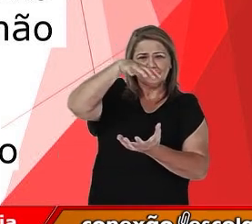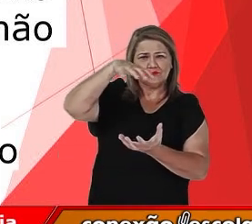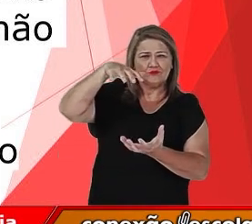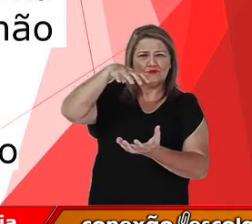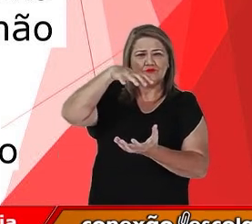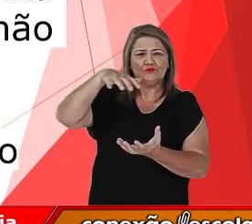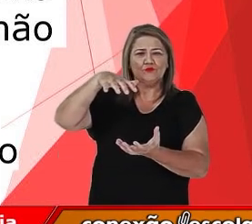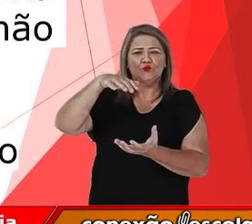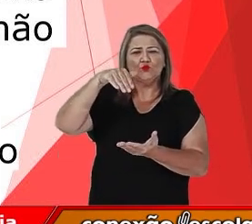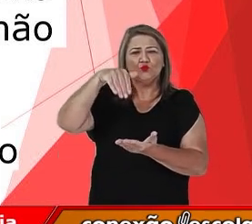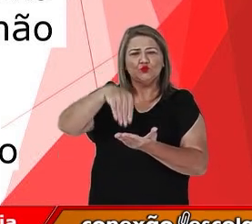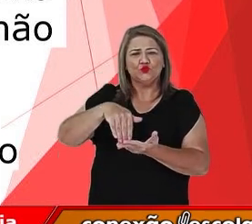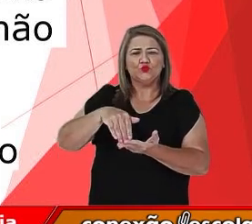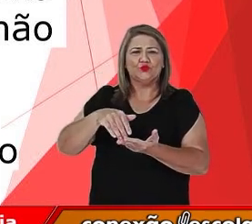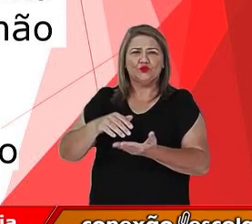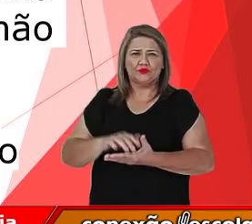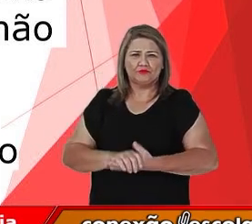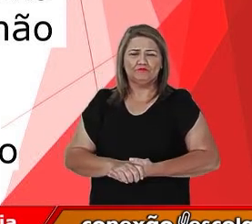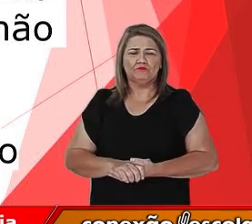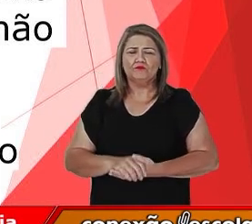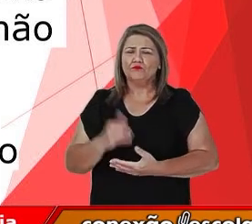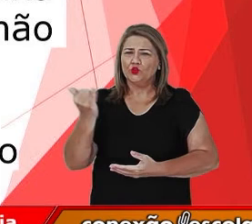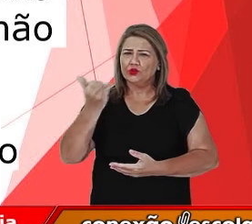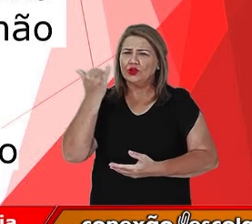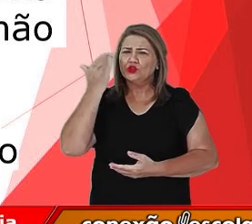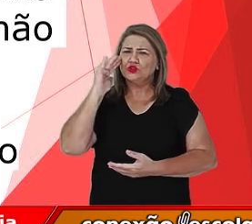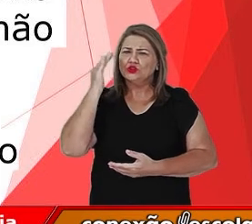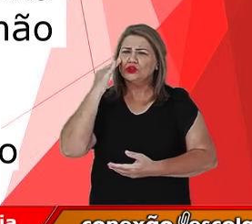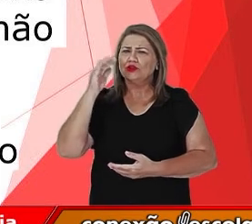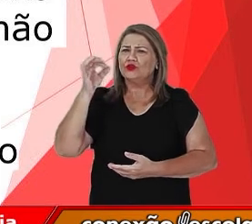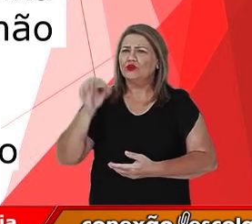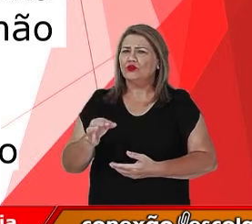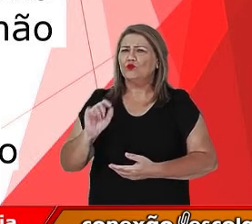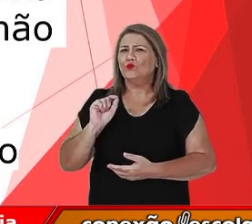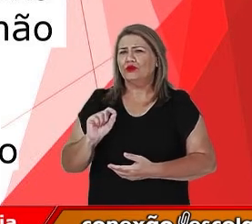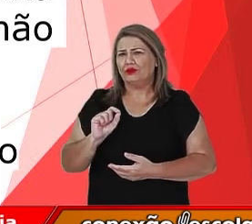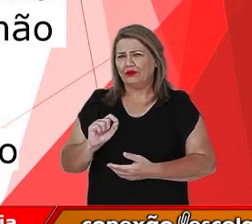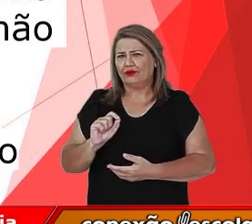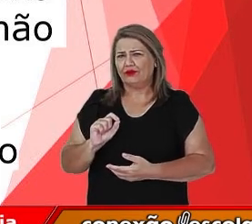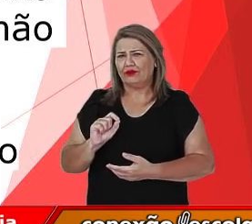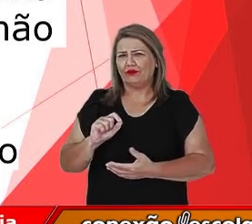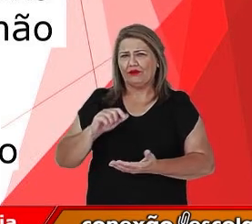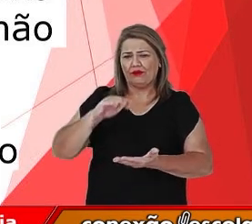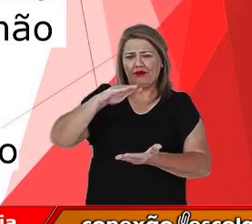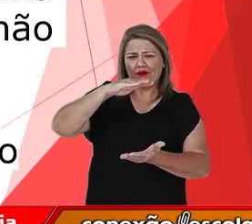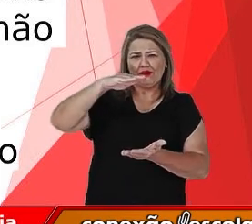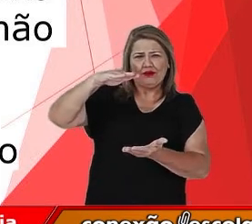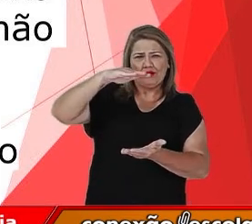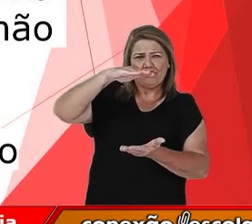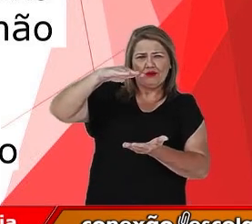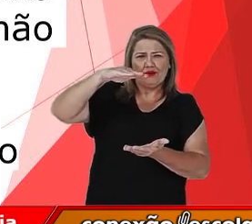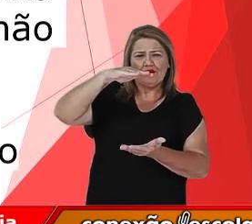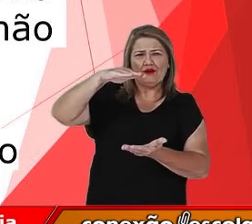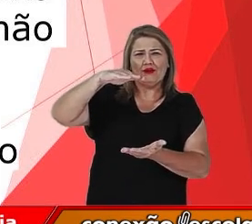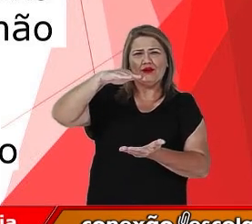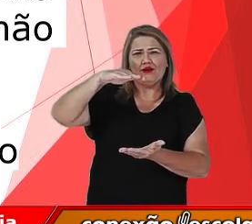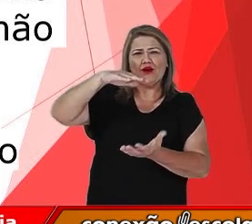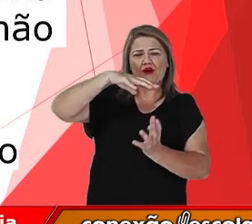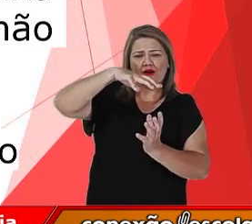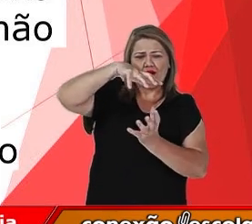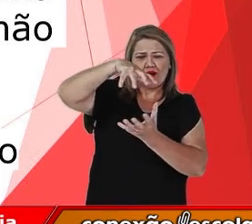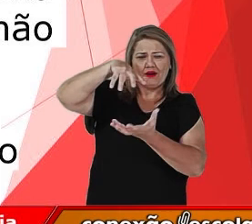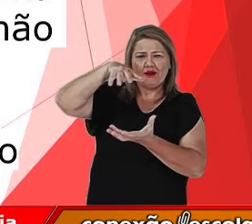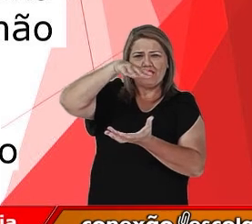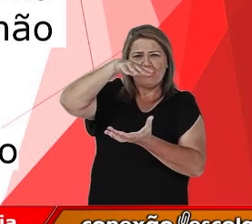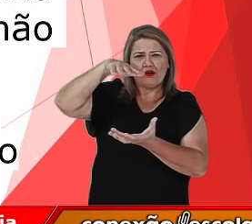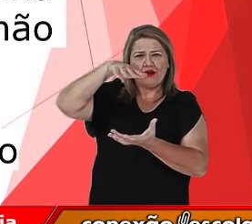Antártico. É importante que nós compreendemos que o Oceano Antártico, devido à sua pequena extensão e